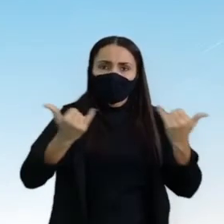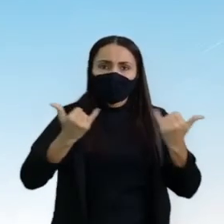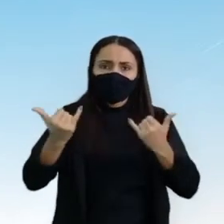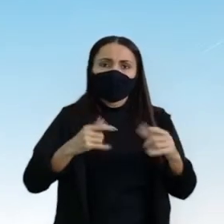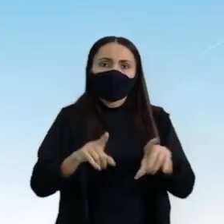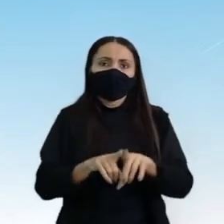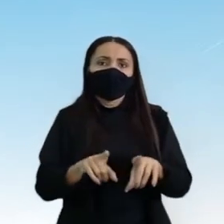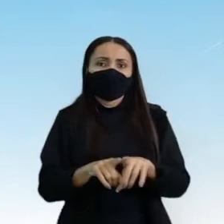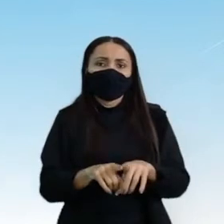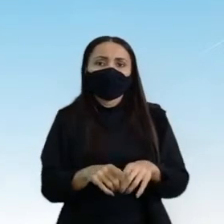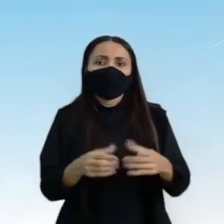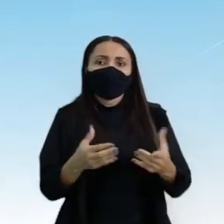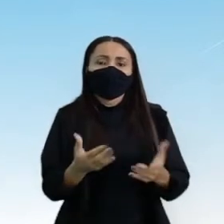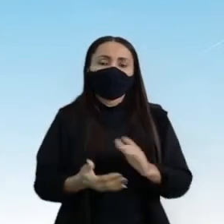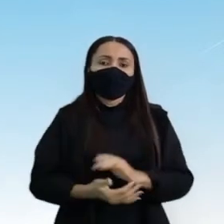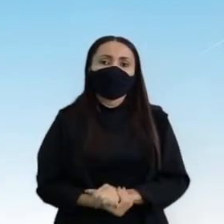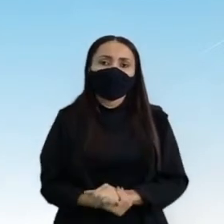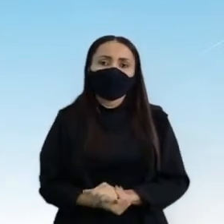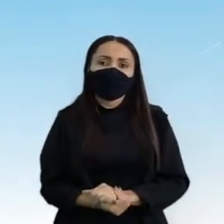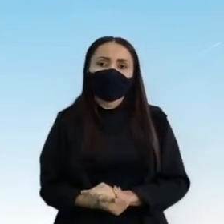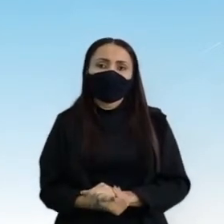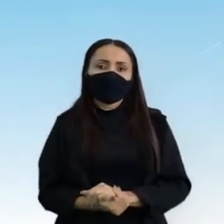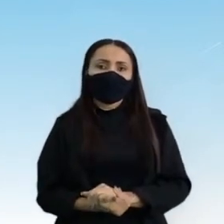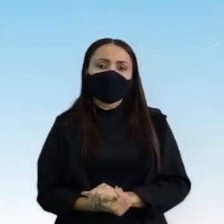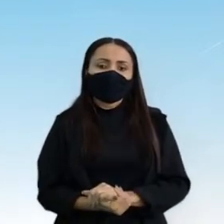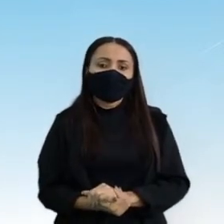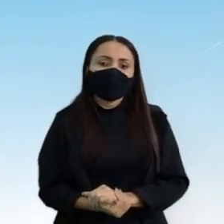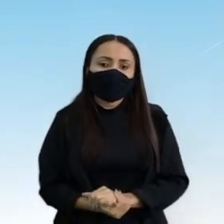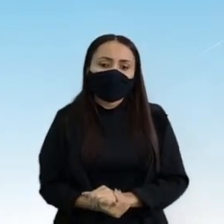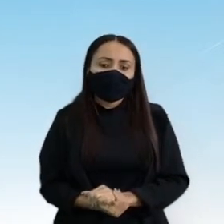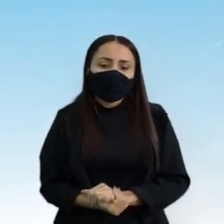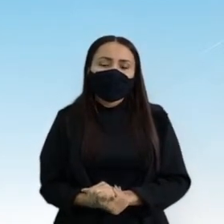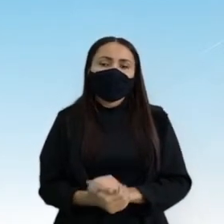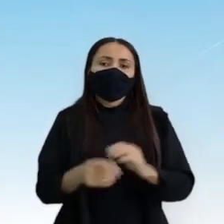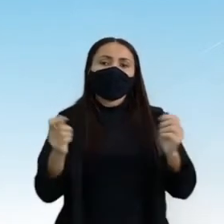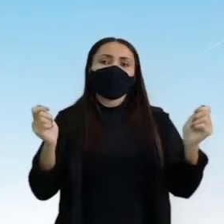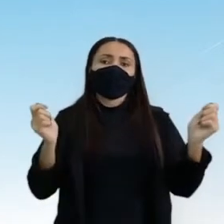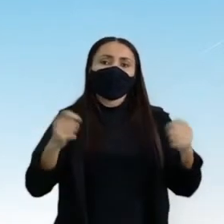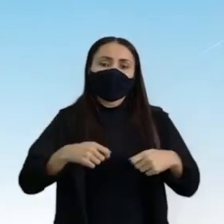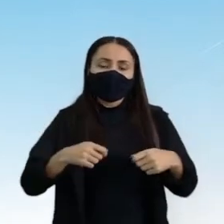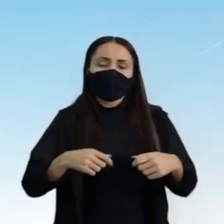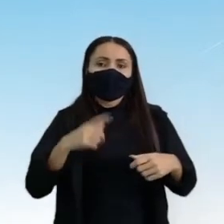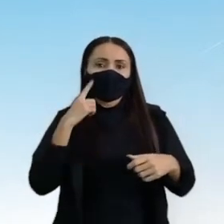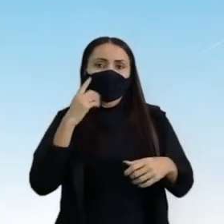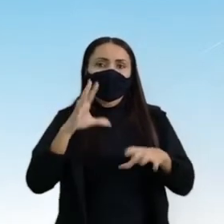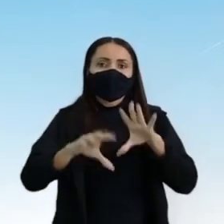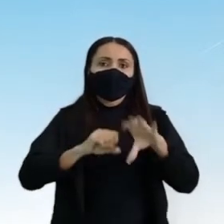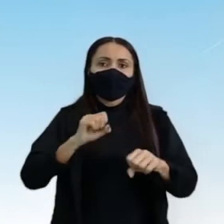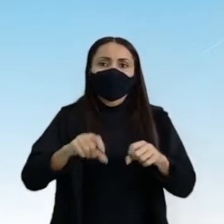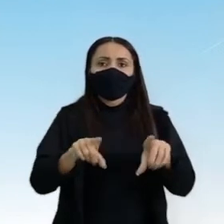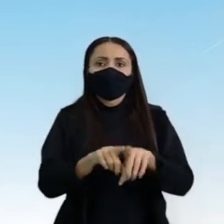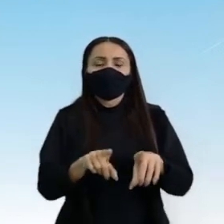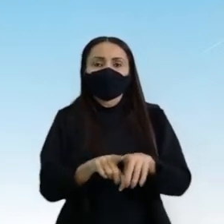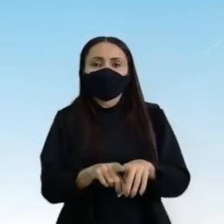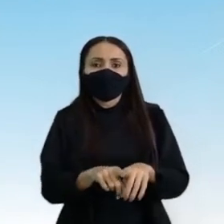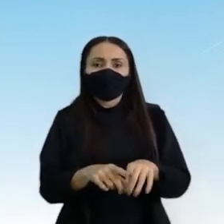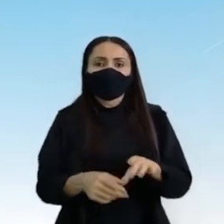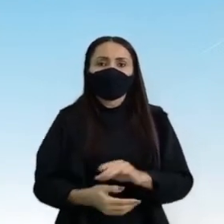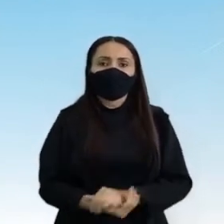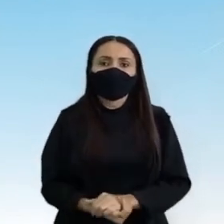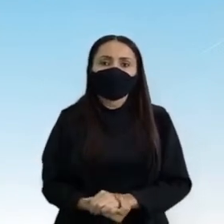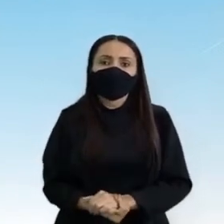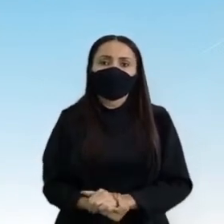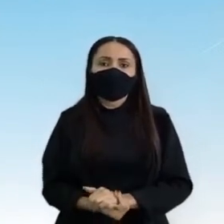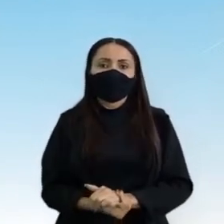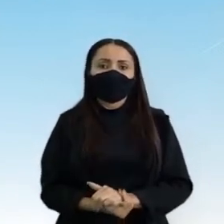um cérebro bem oxigenado é um cérebro que aumenta a sua capacidade de busca e de armazenamento